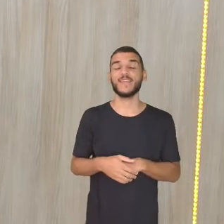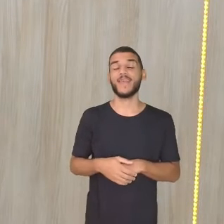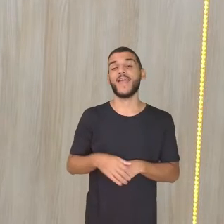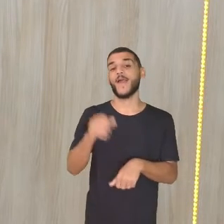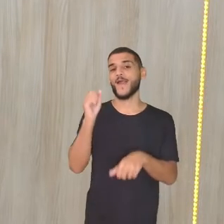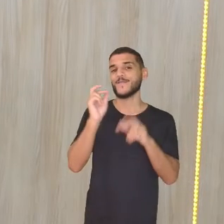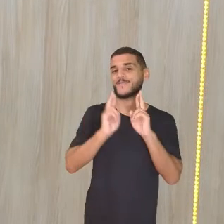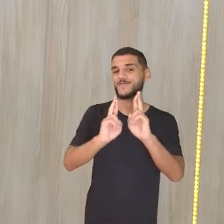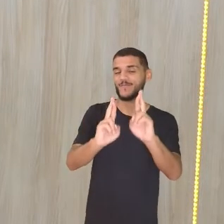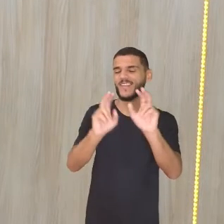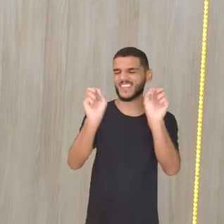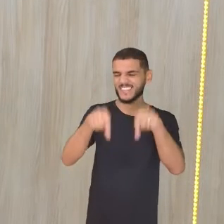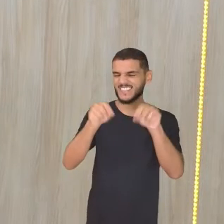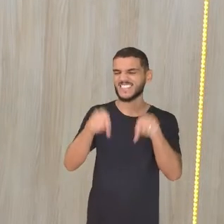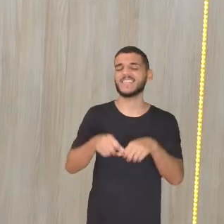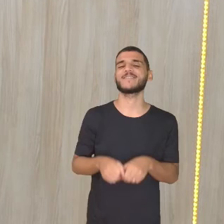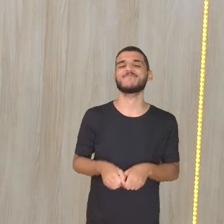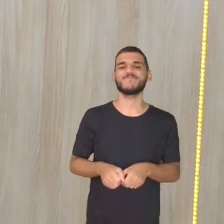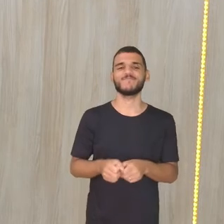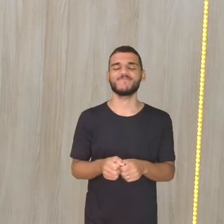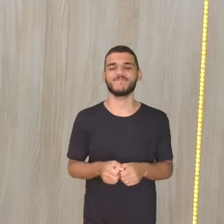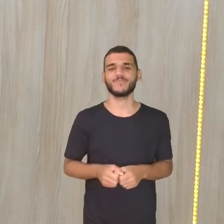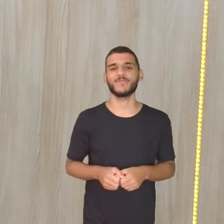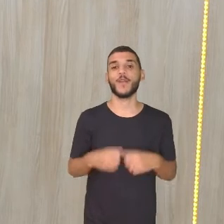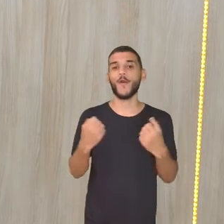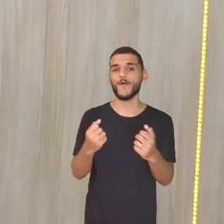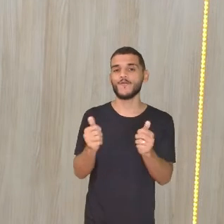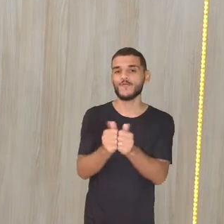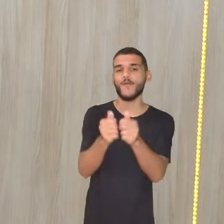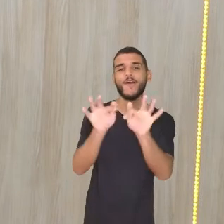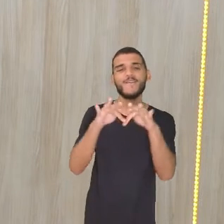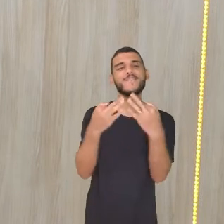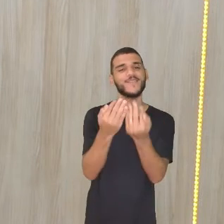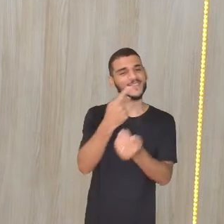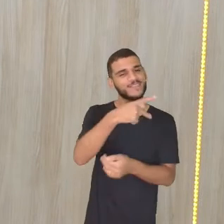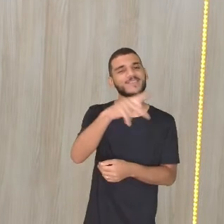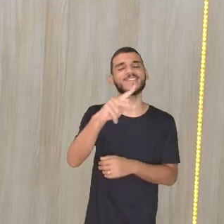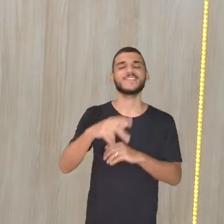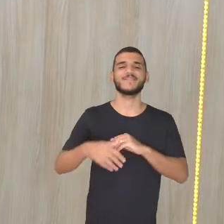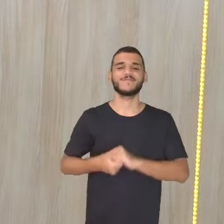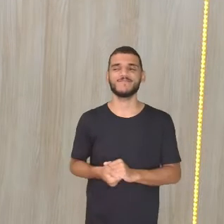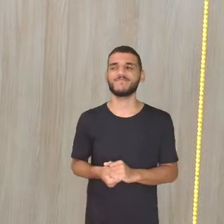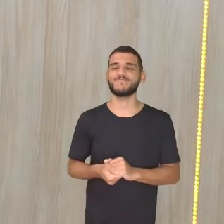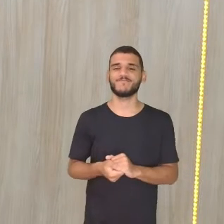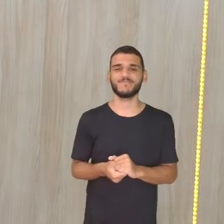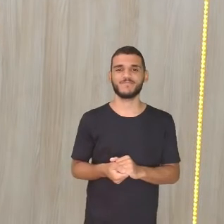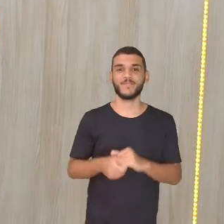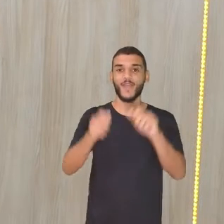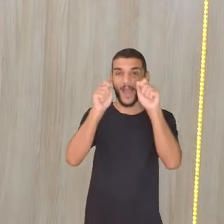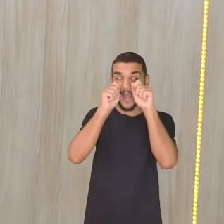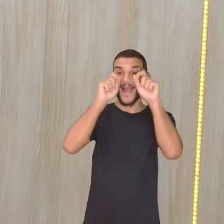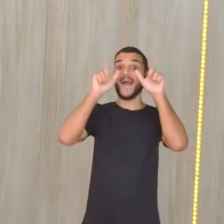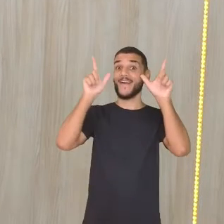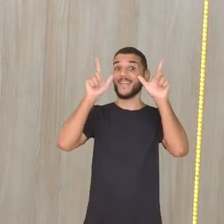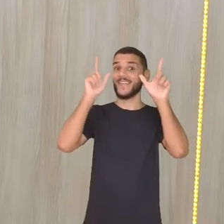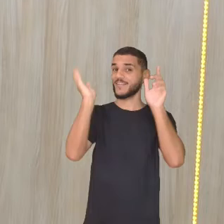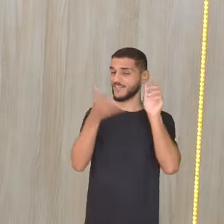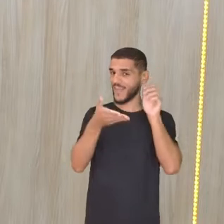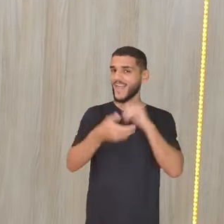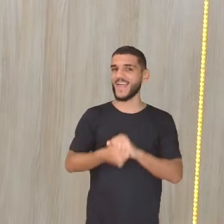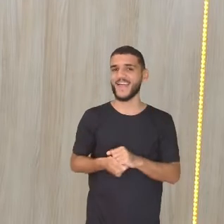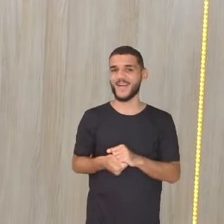estejam bem, seguros, aí junto com a família de vocês. Já acordaram?